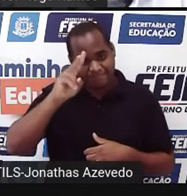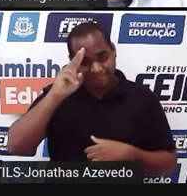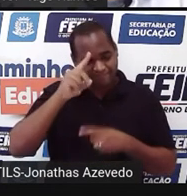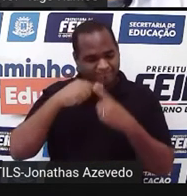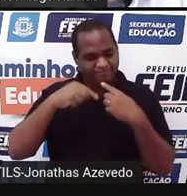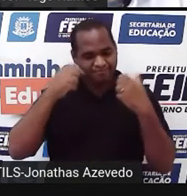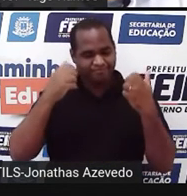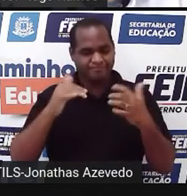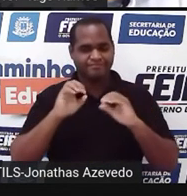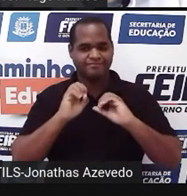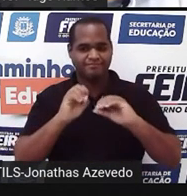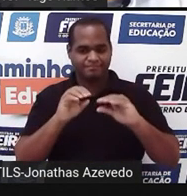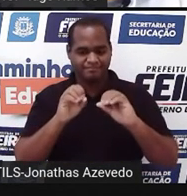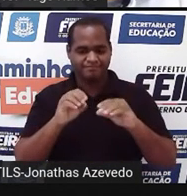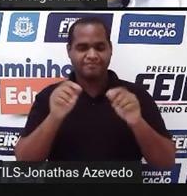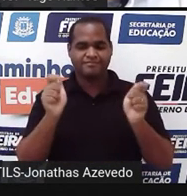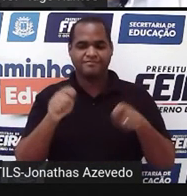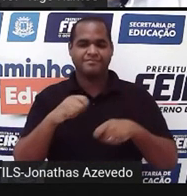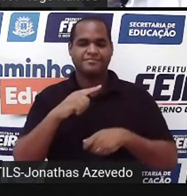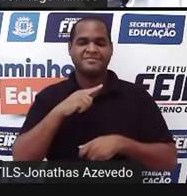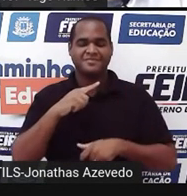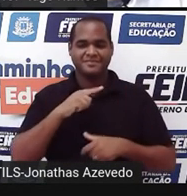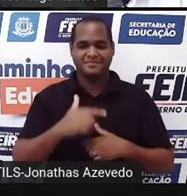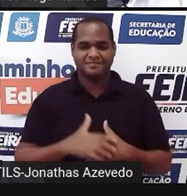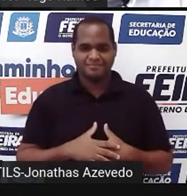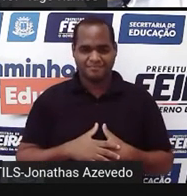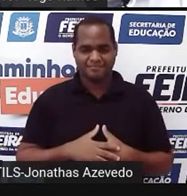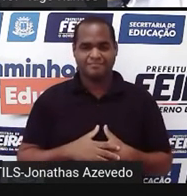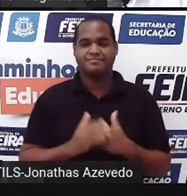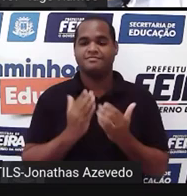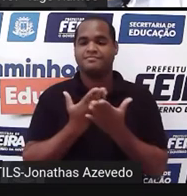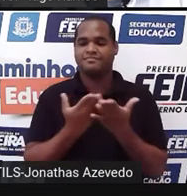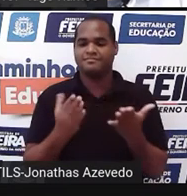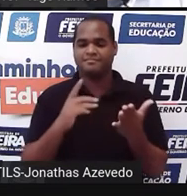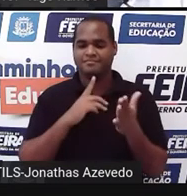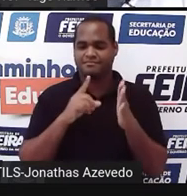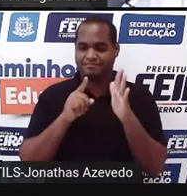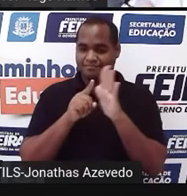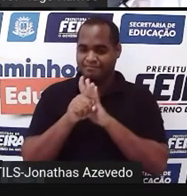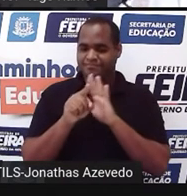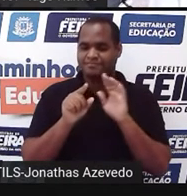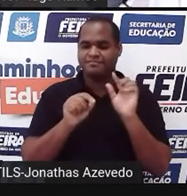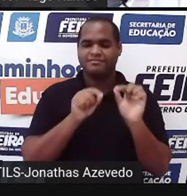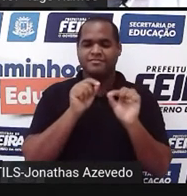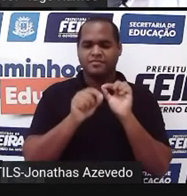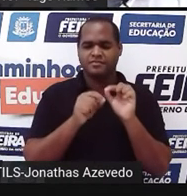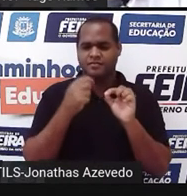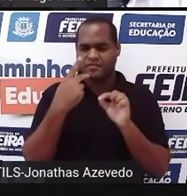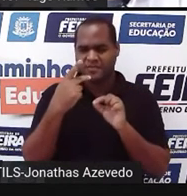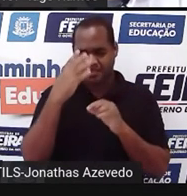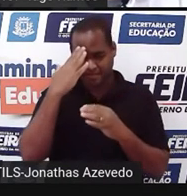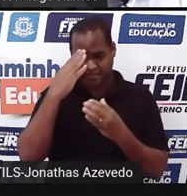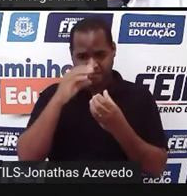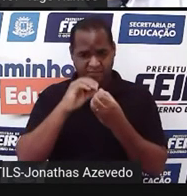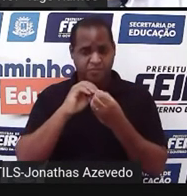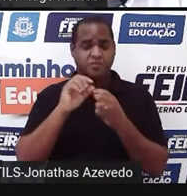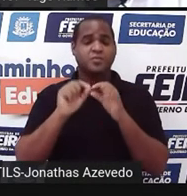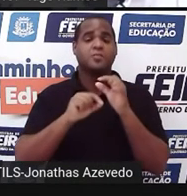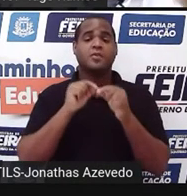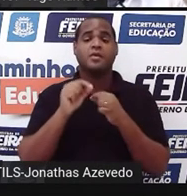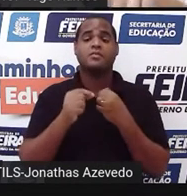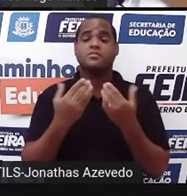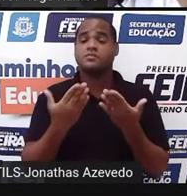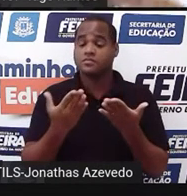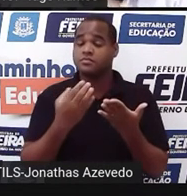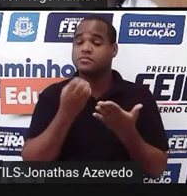a gente já viu isso aqui em outra aula tá bom aquele momento de perguntar não é um quanto é que eu entendi até esse momento da aula